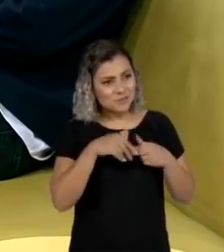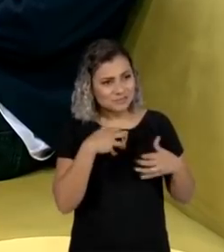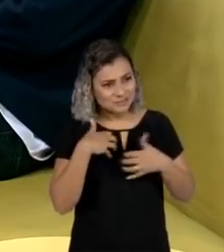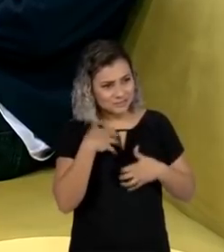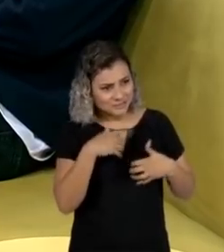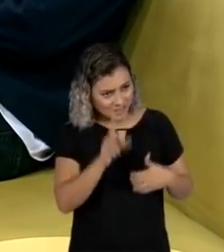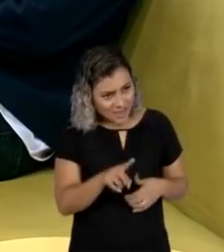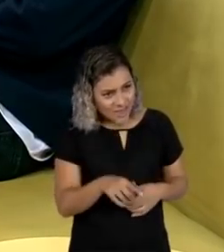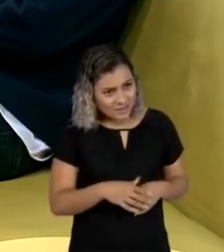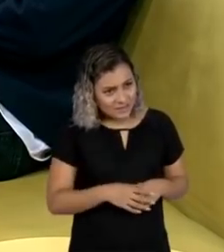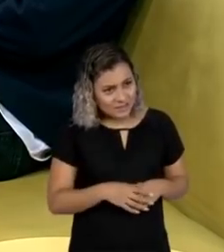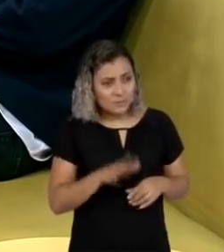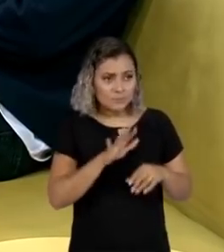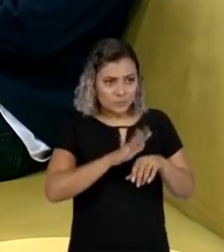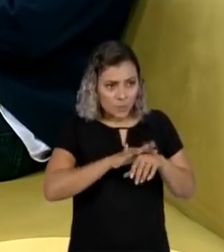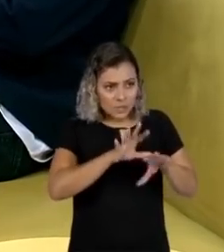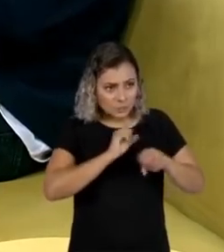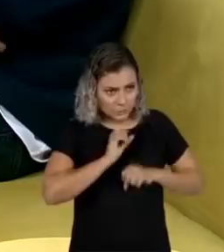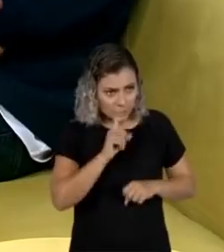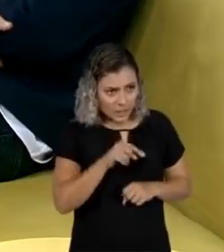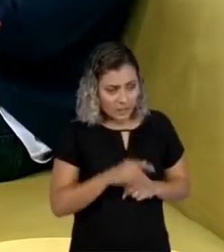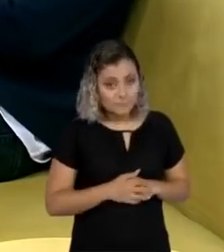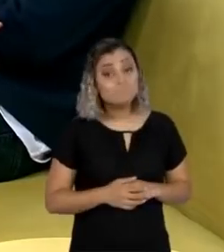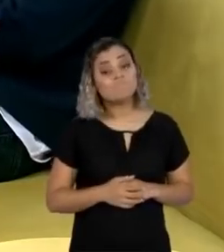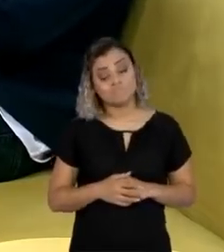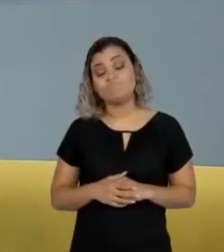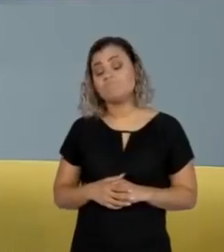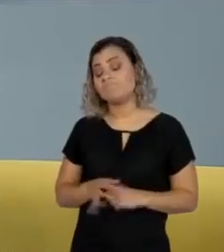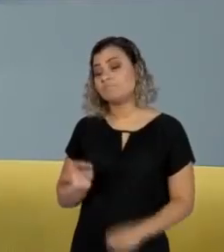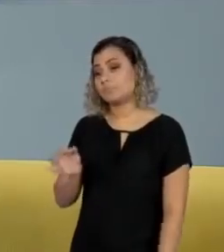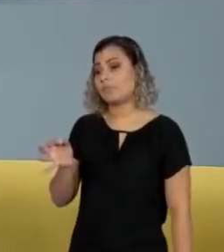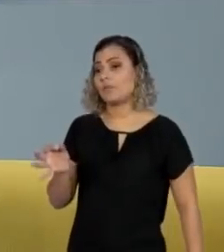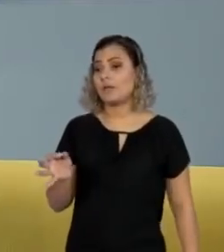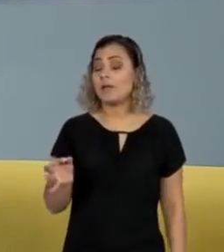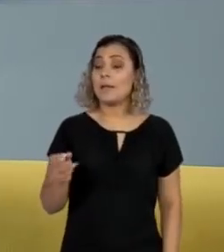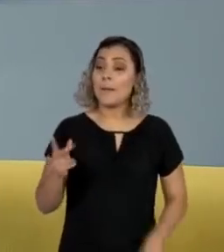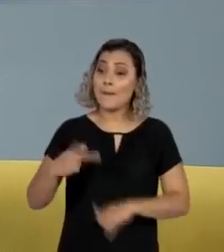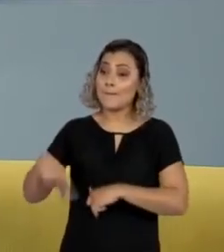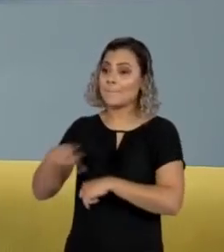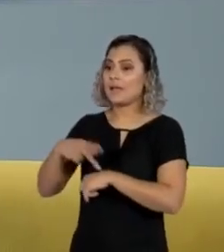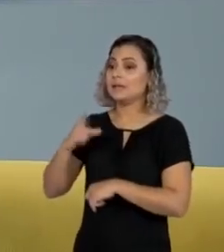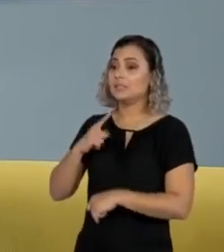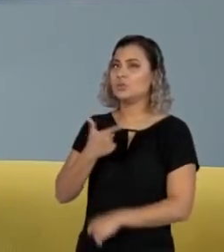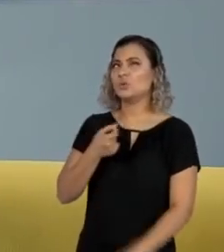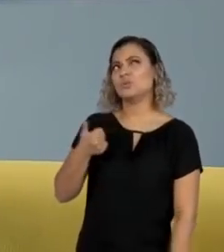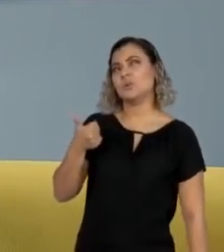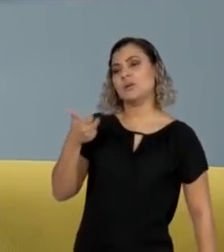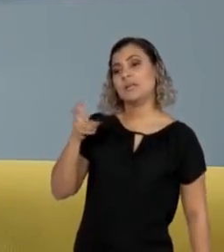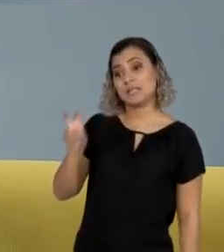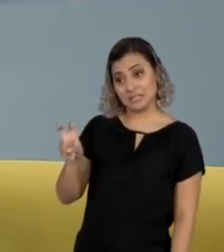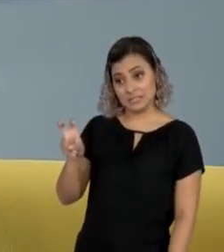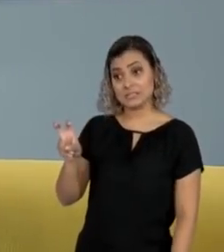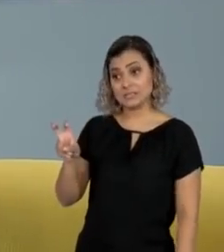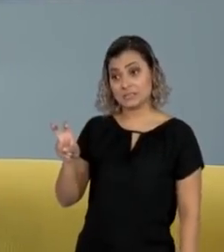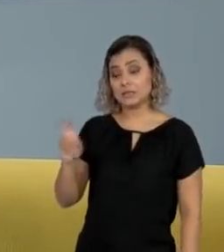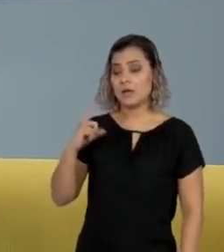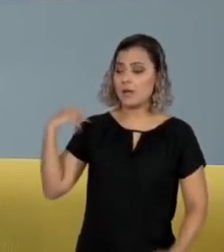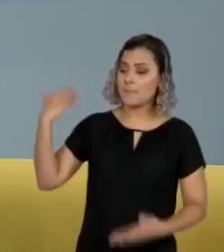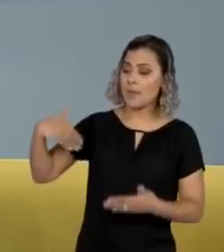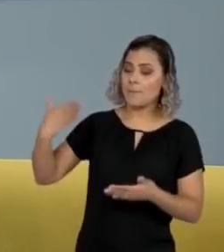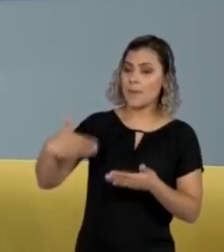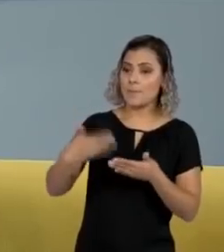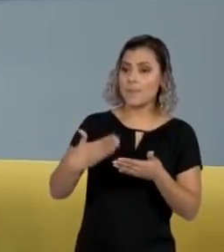que se reflete em doenças? Sem dúvida. O país tem, desde 2015, passado por